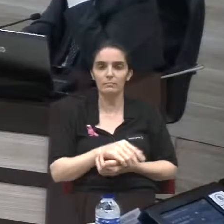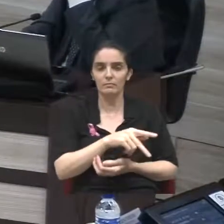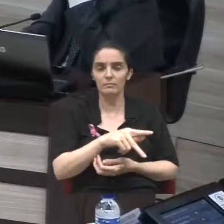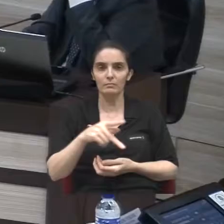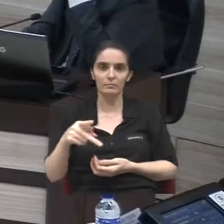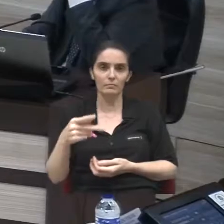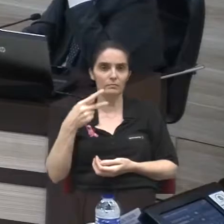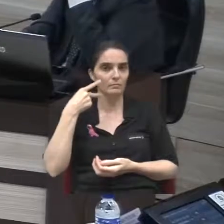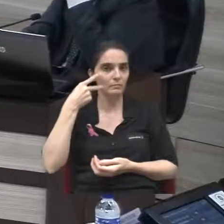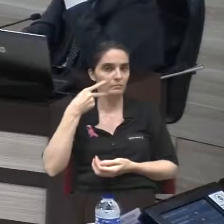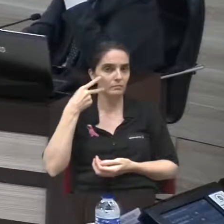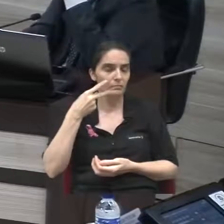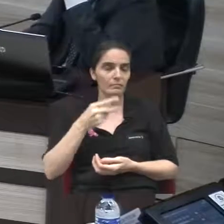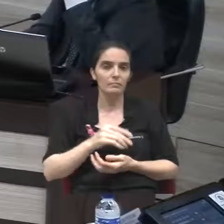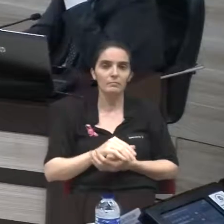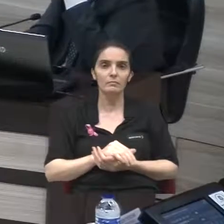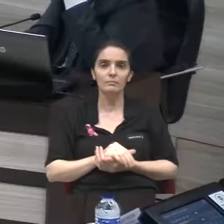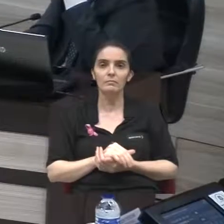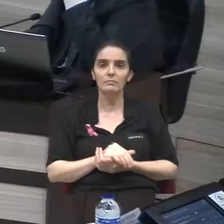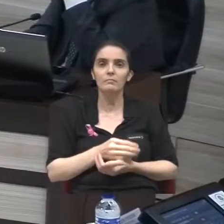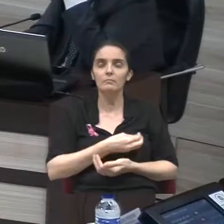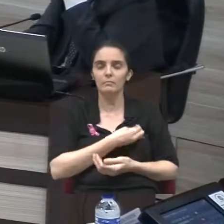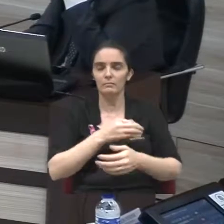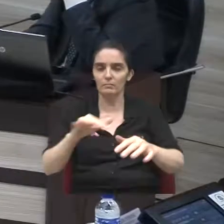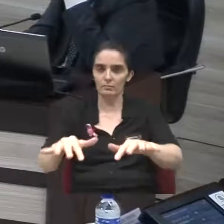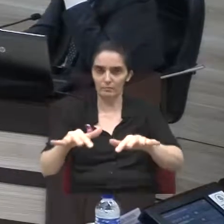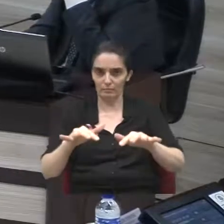pares, presente,